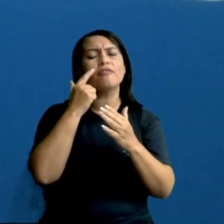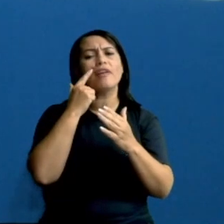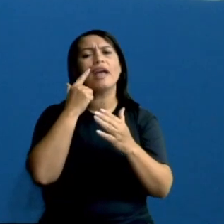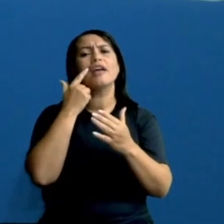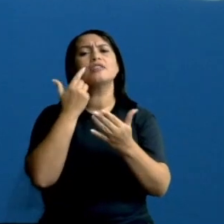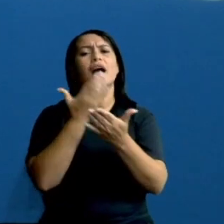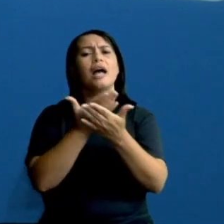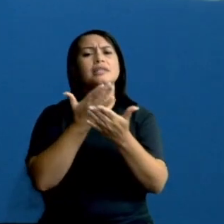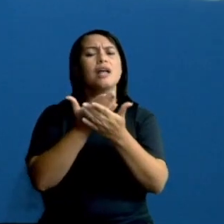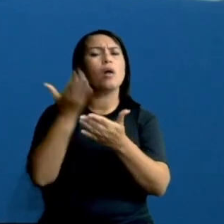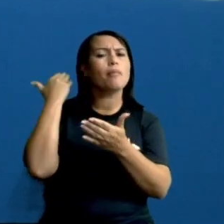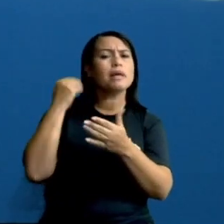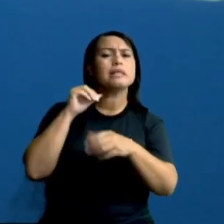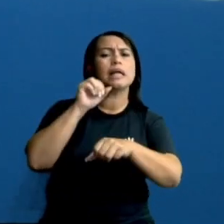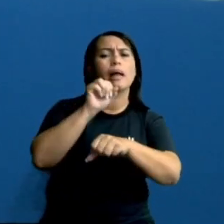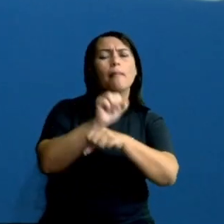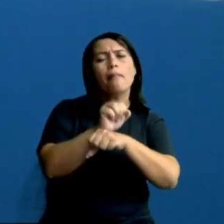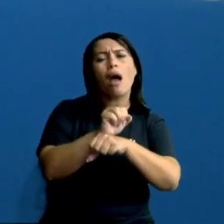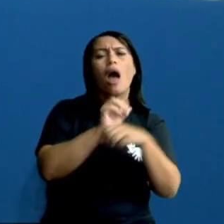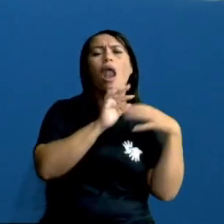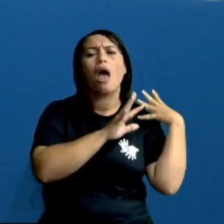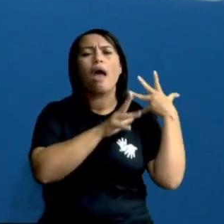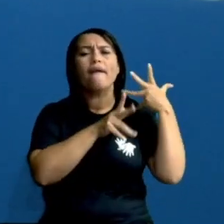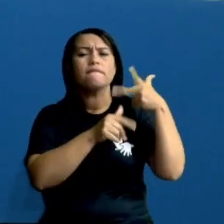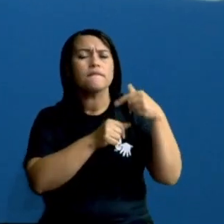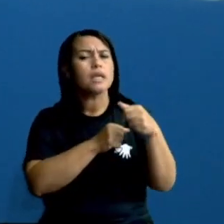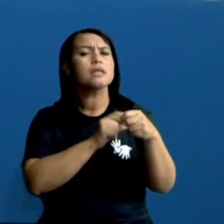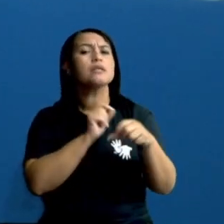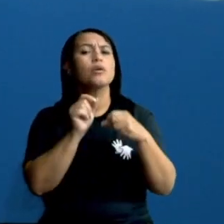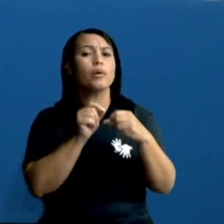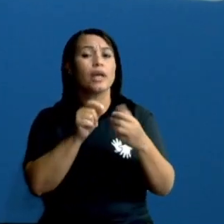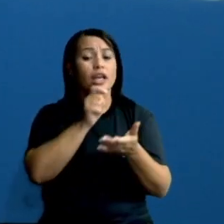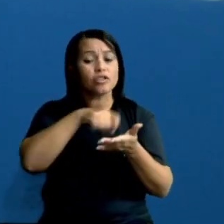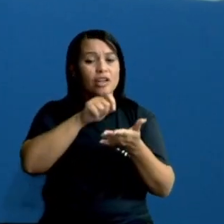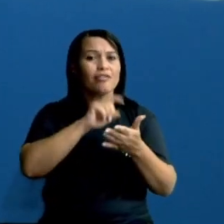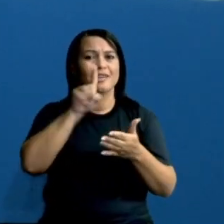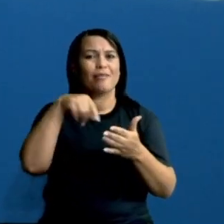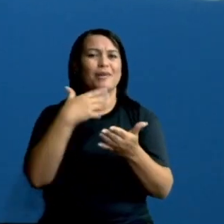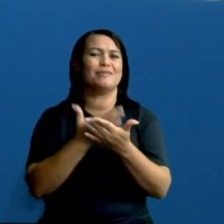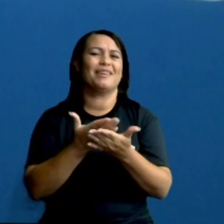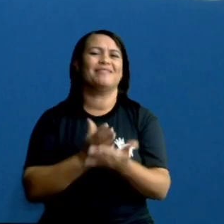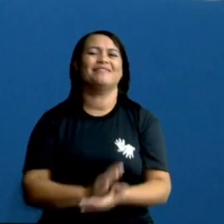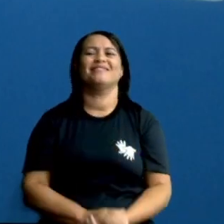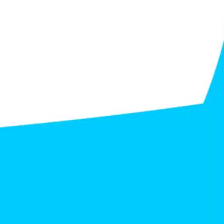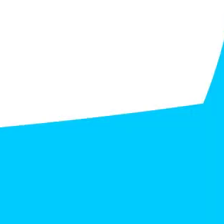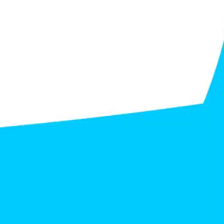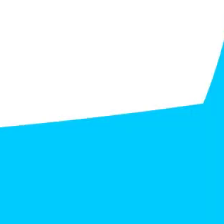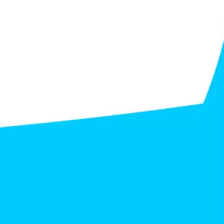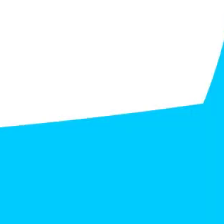essa aula, dá pause, revisa, faz anotações. Até a próxima!